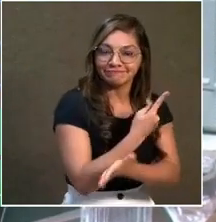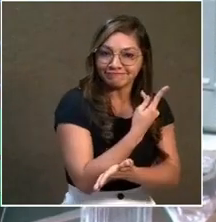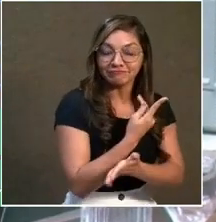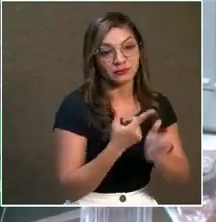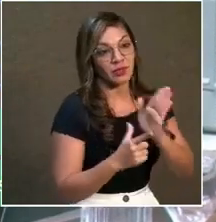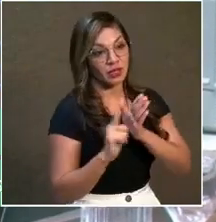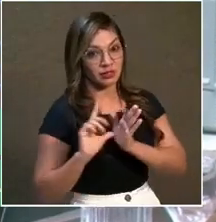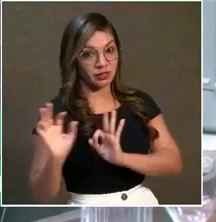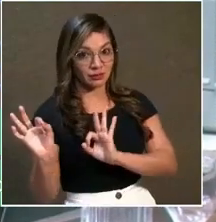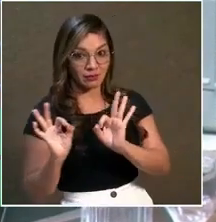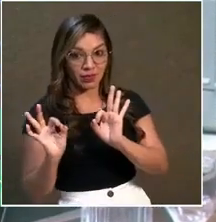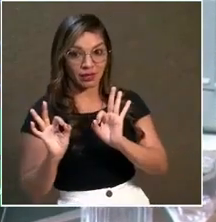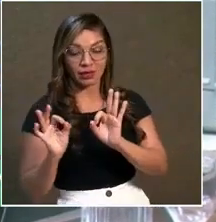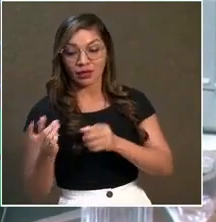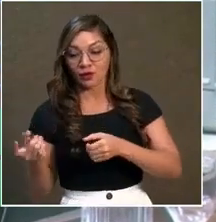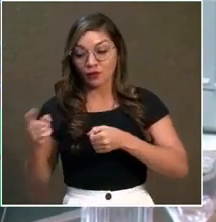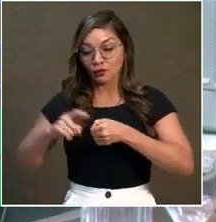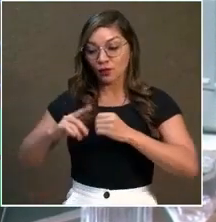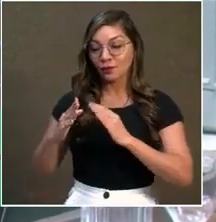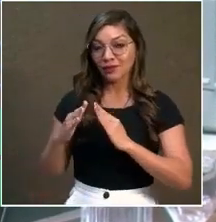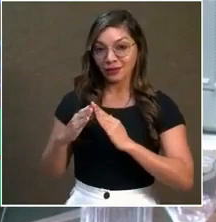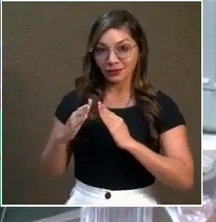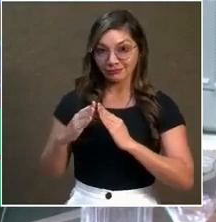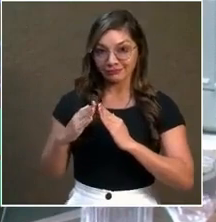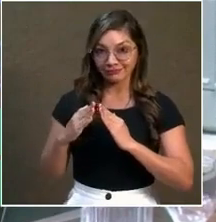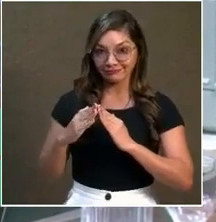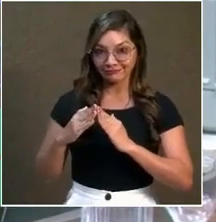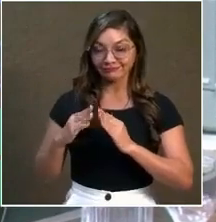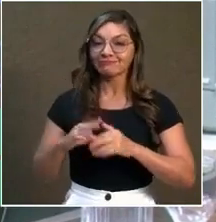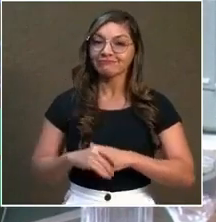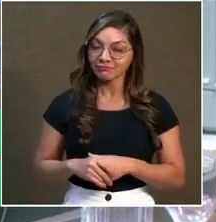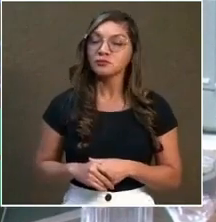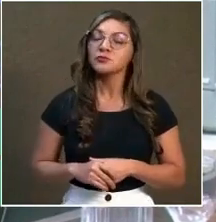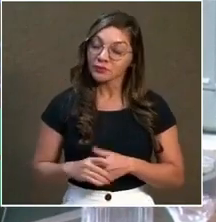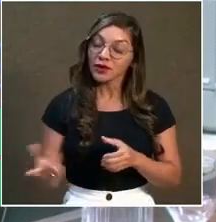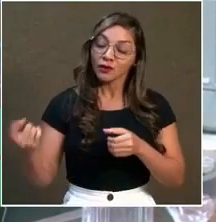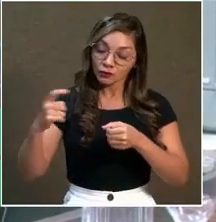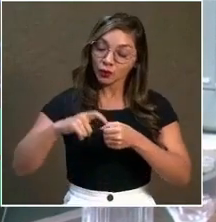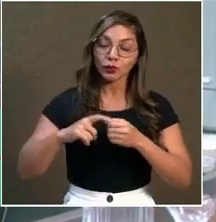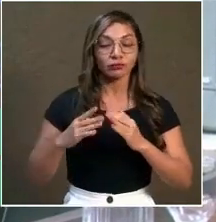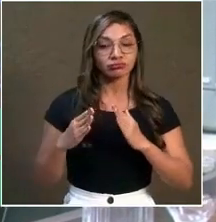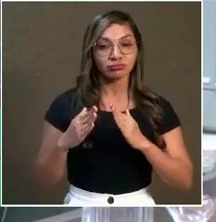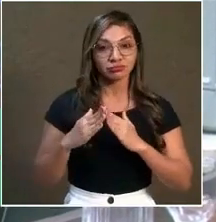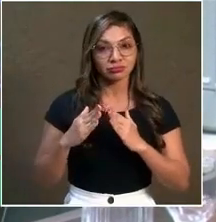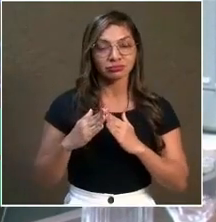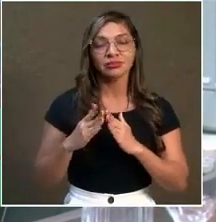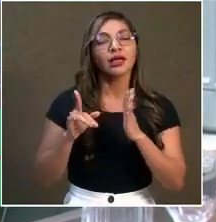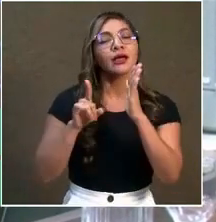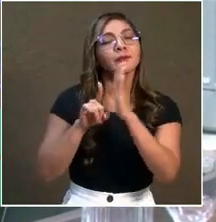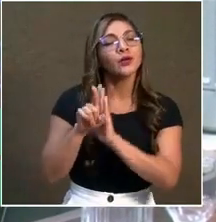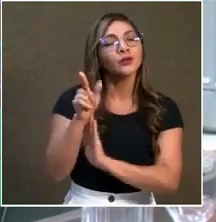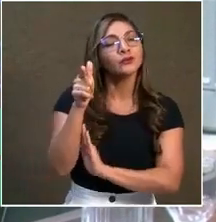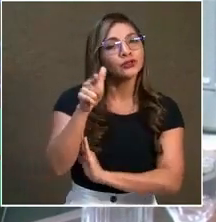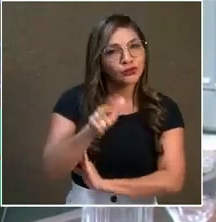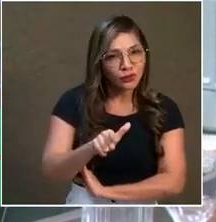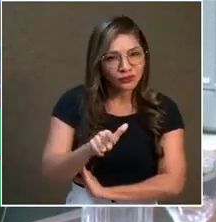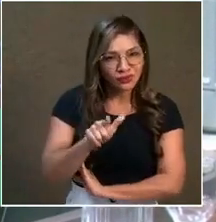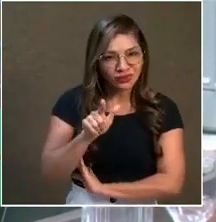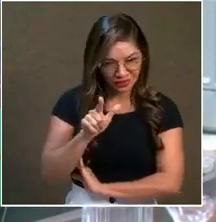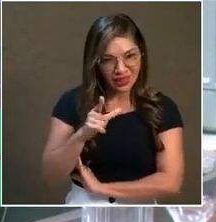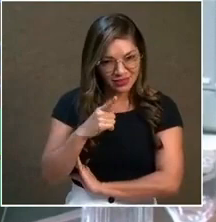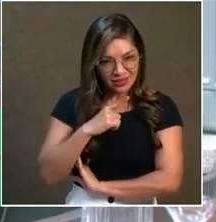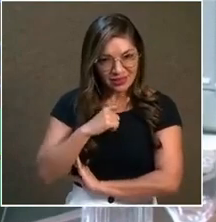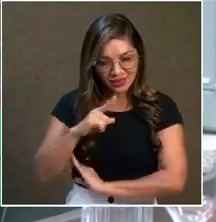premeditado? Ele voltou para casa. Ele voltou para a residência. Pergunto de novo, há